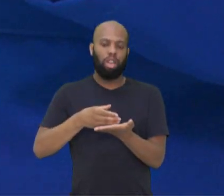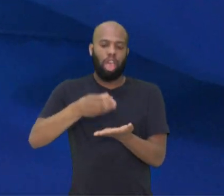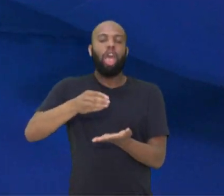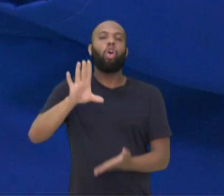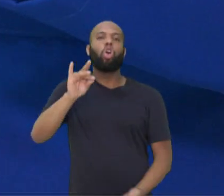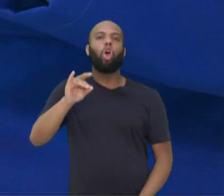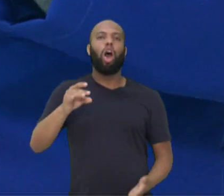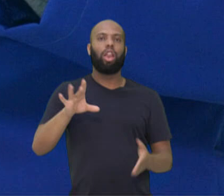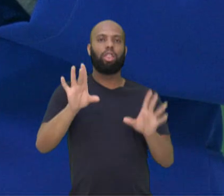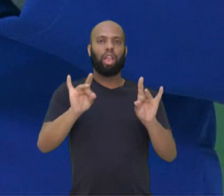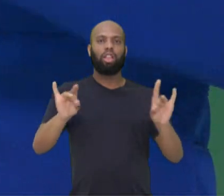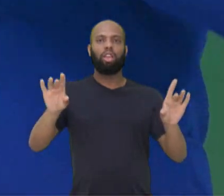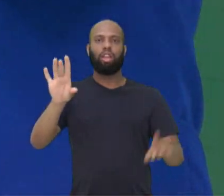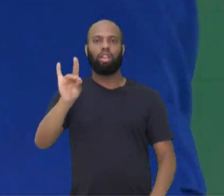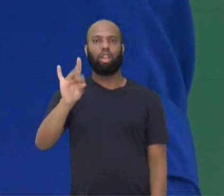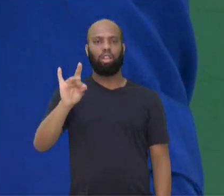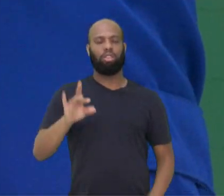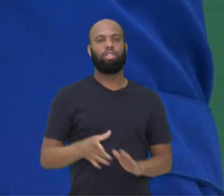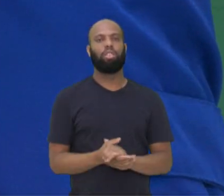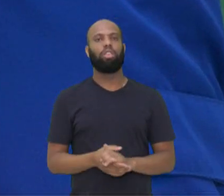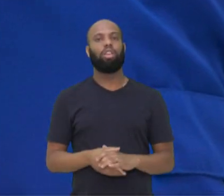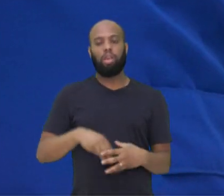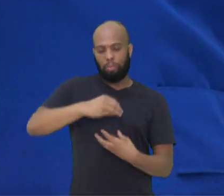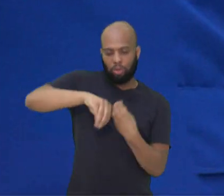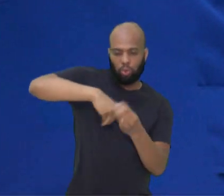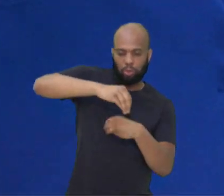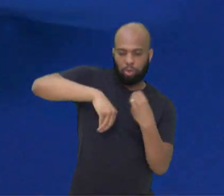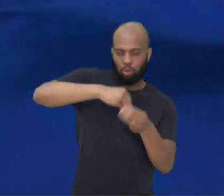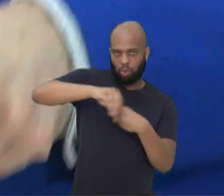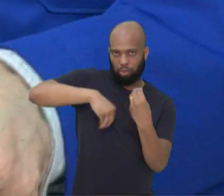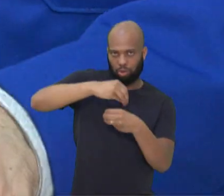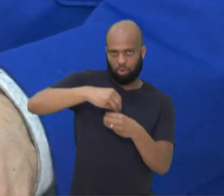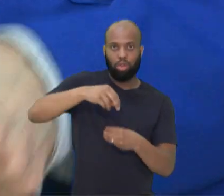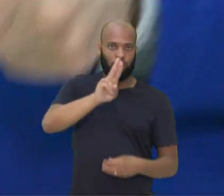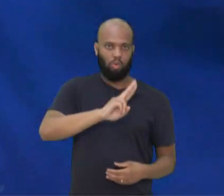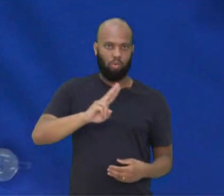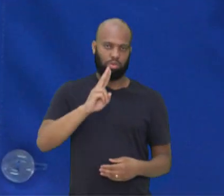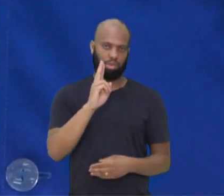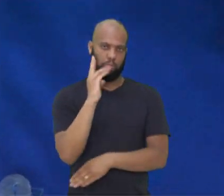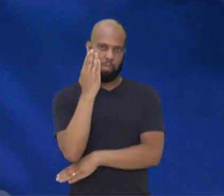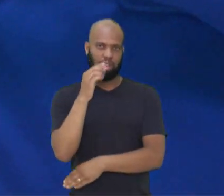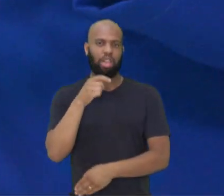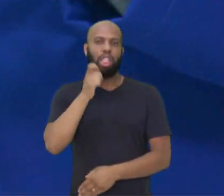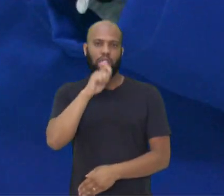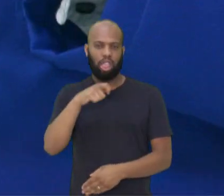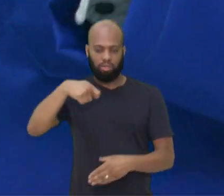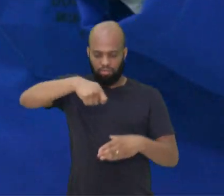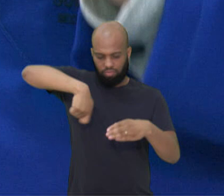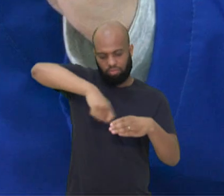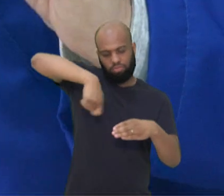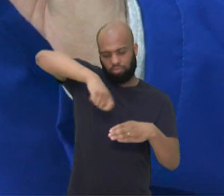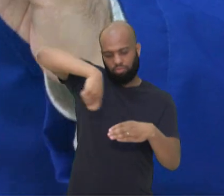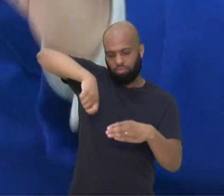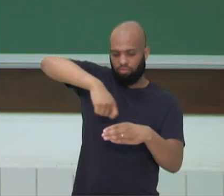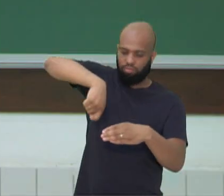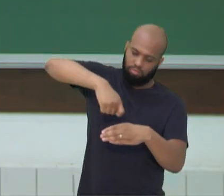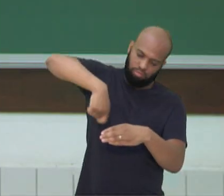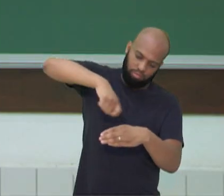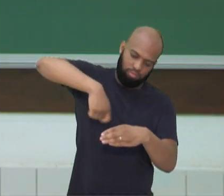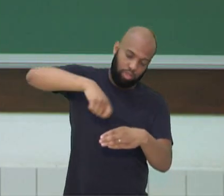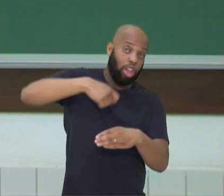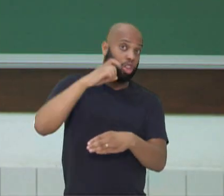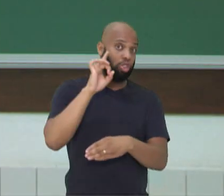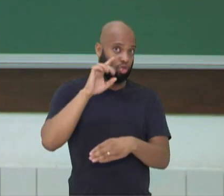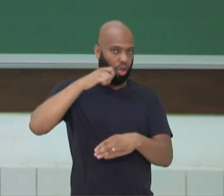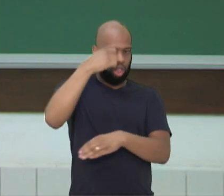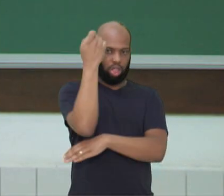Mistura nas proporções corretas. Mexe bem com um palitinho, essa mistura de cola com a água, e